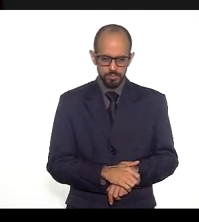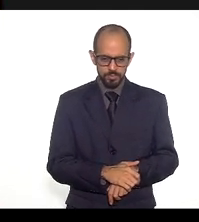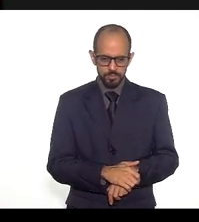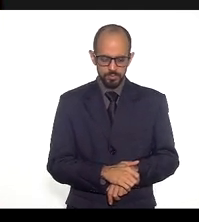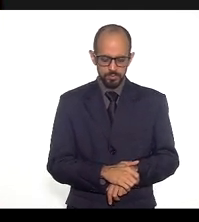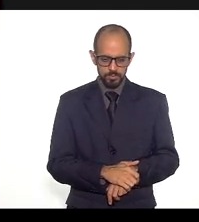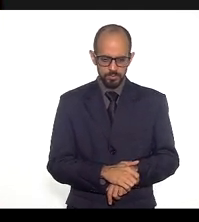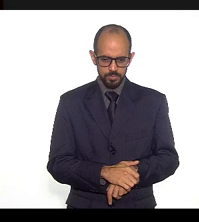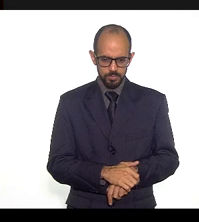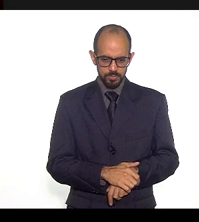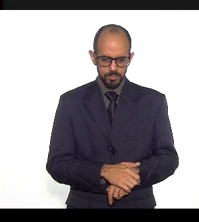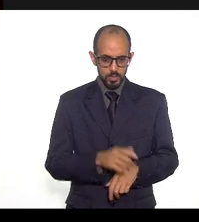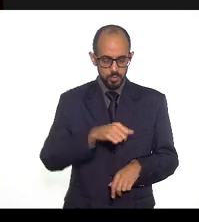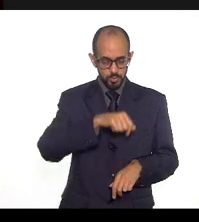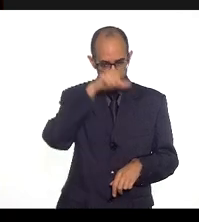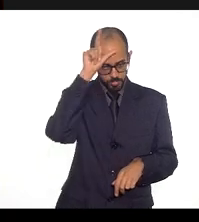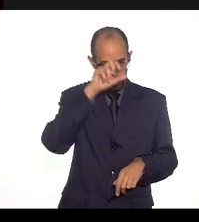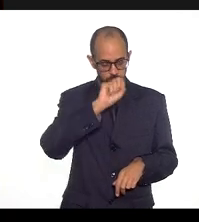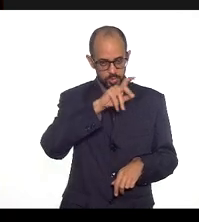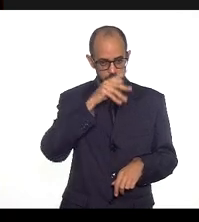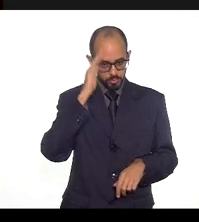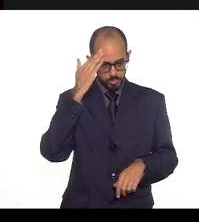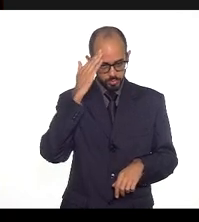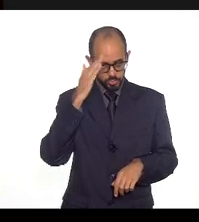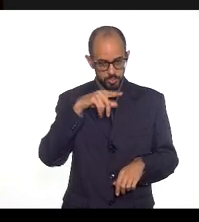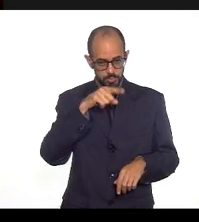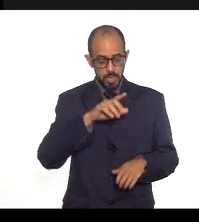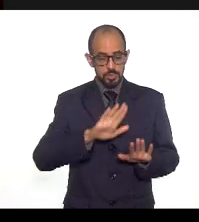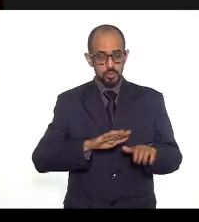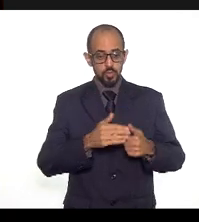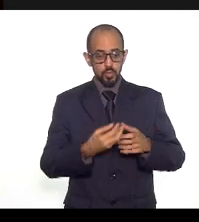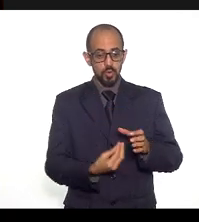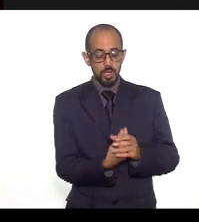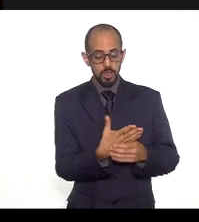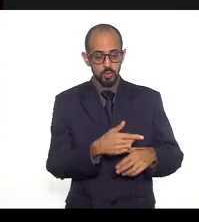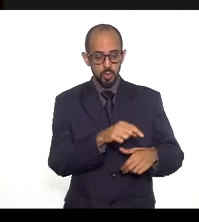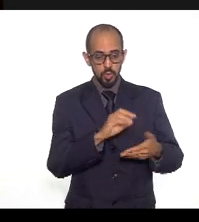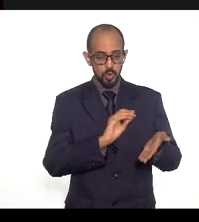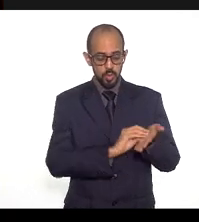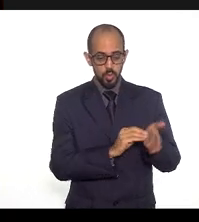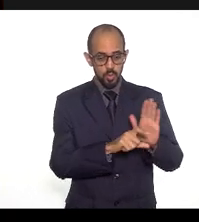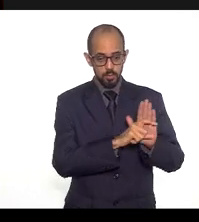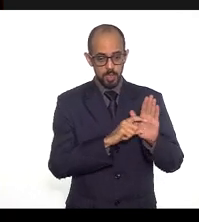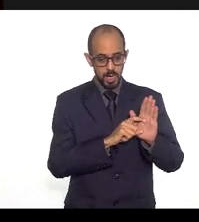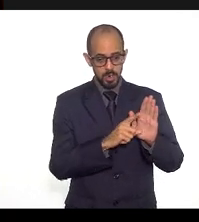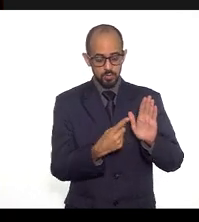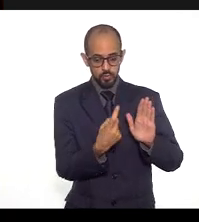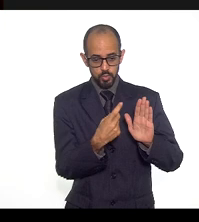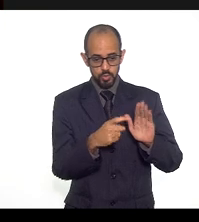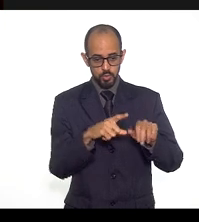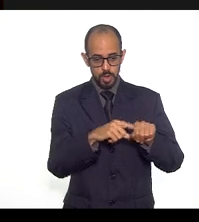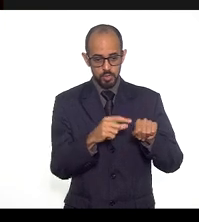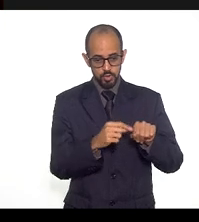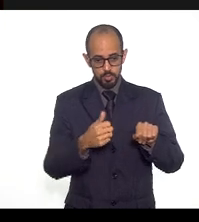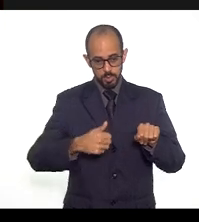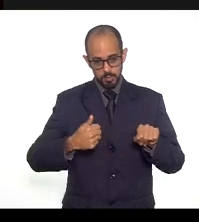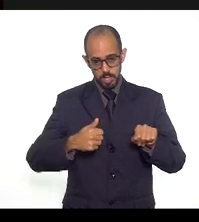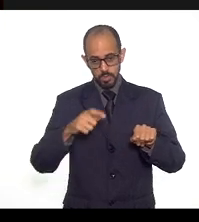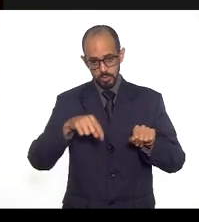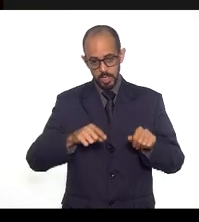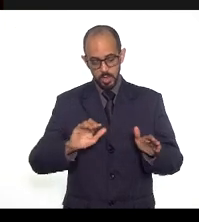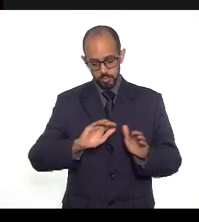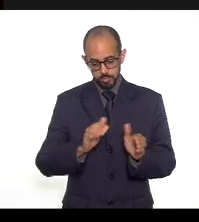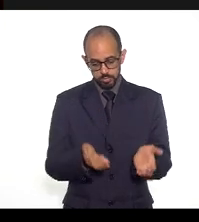que o autor... Luiz Paulo, ok. Perdão. Eu comentei que o autor teve o cuidado de colocar no parágrafo único do artigo 1º que esses recipientes são, obviamente,